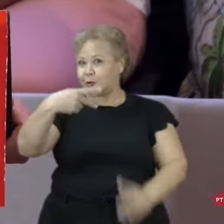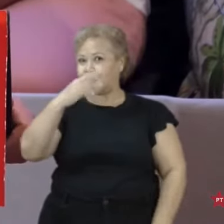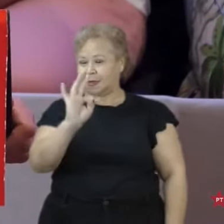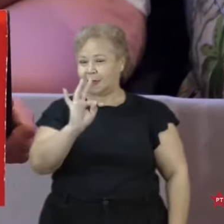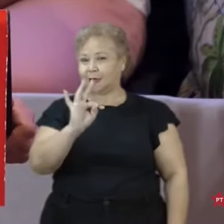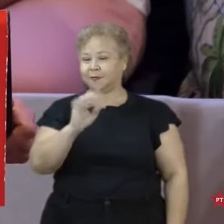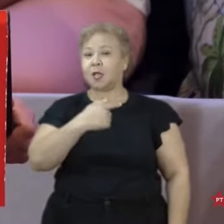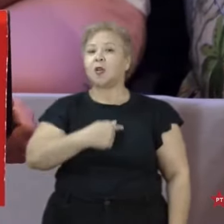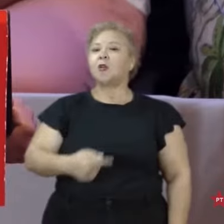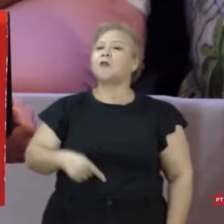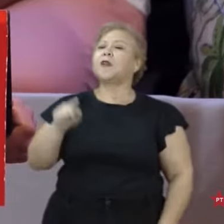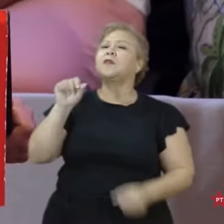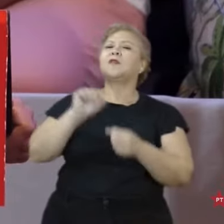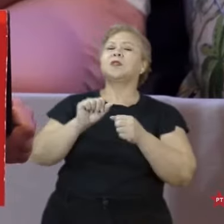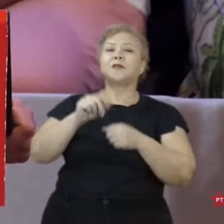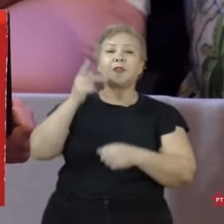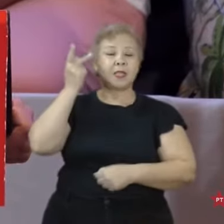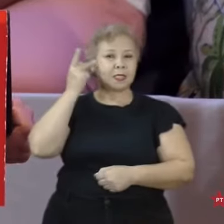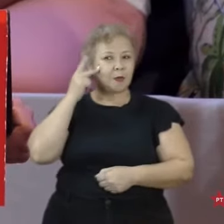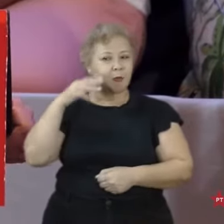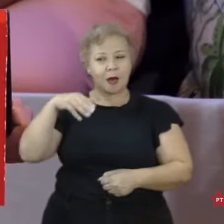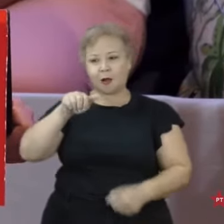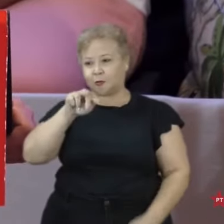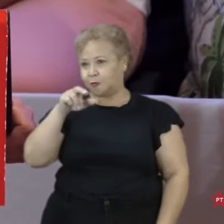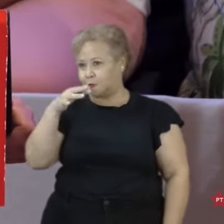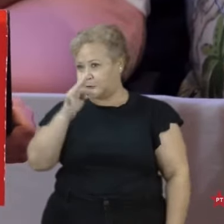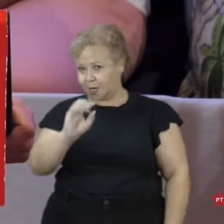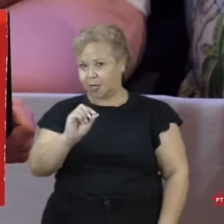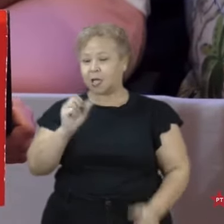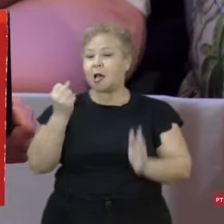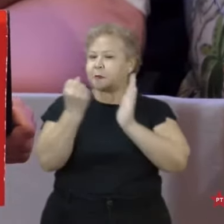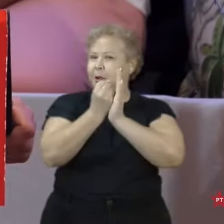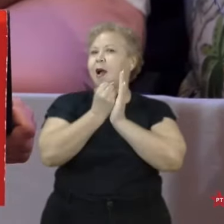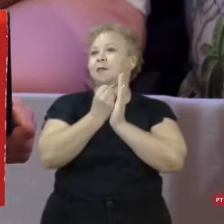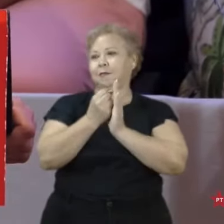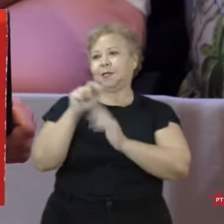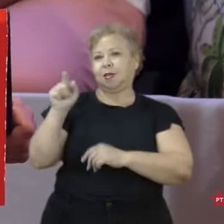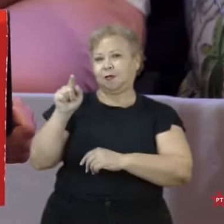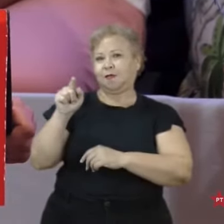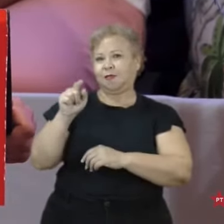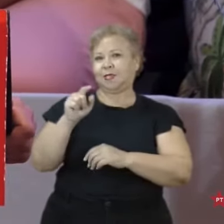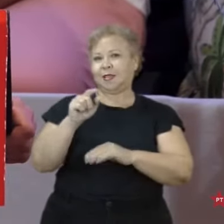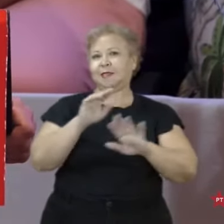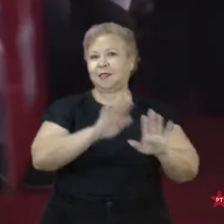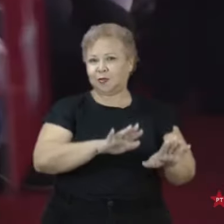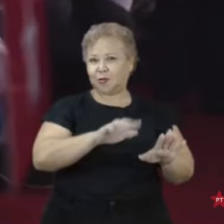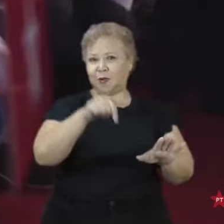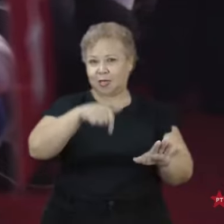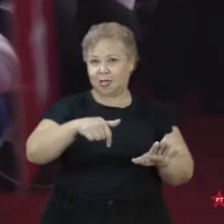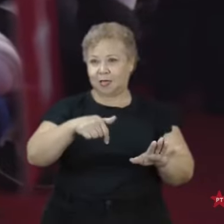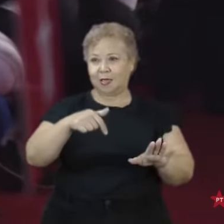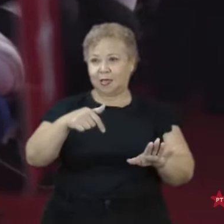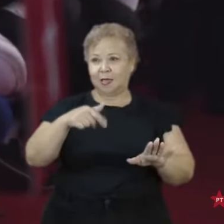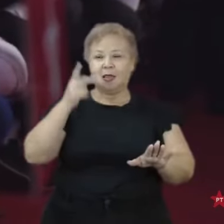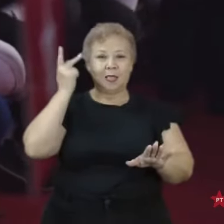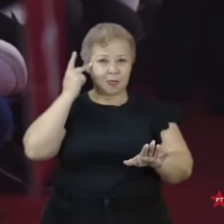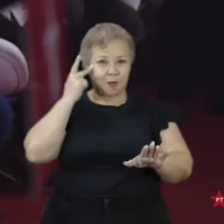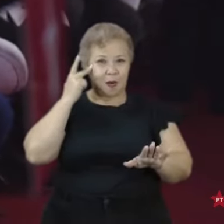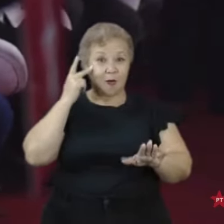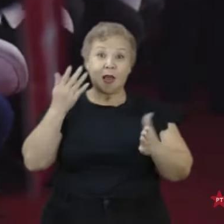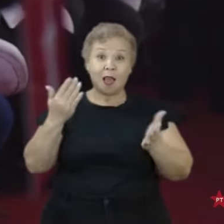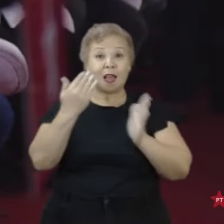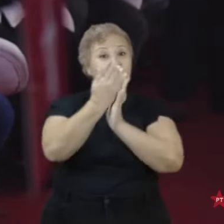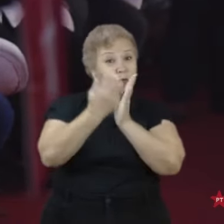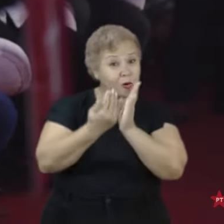governo que você fez em São Paulo Marta as marcas que você deixou são dos programas do PT elas